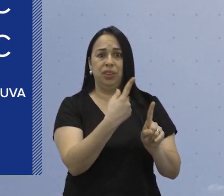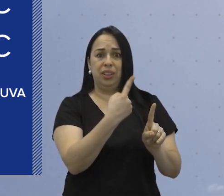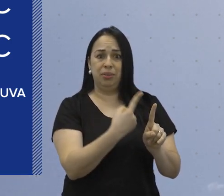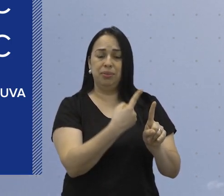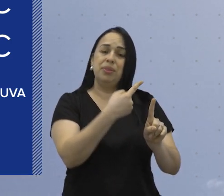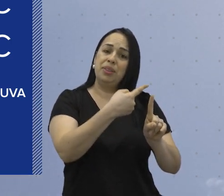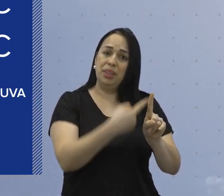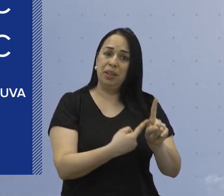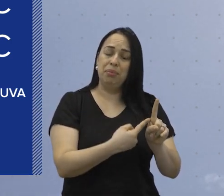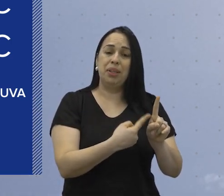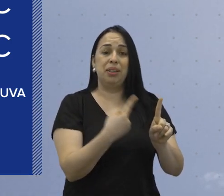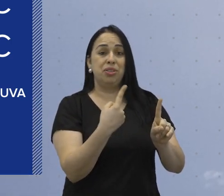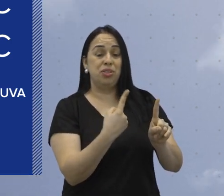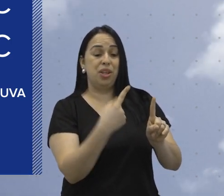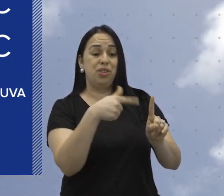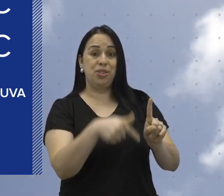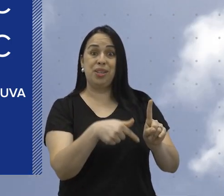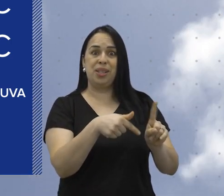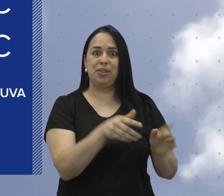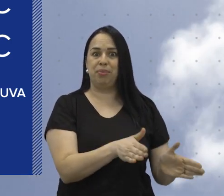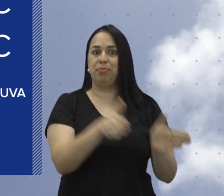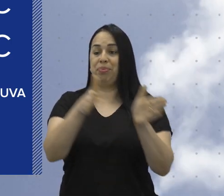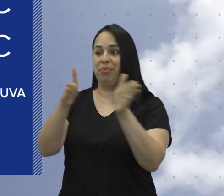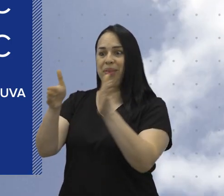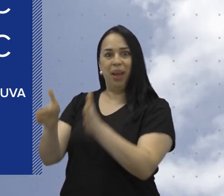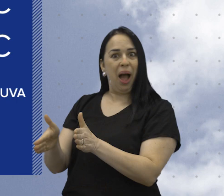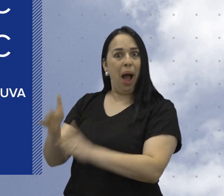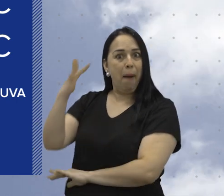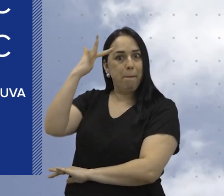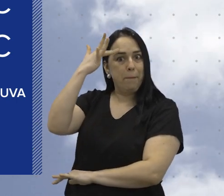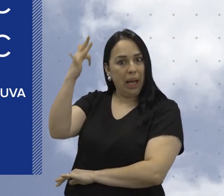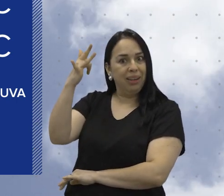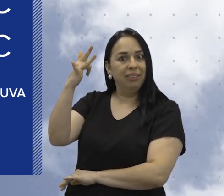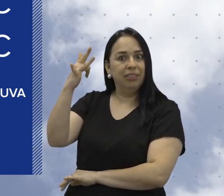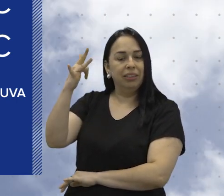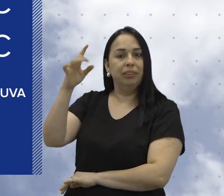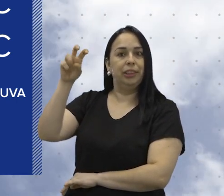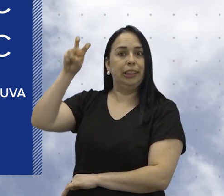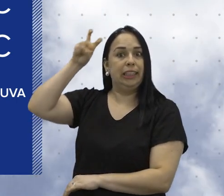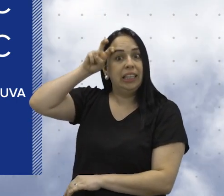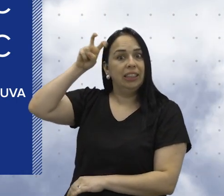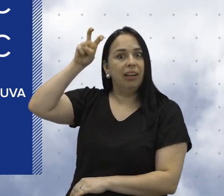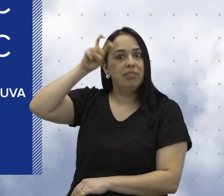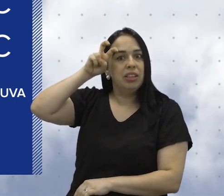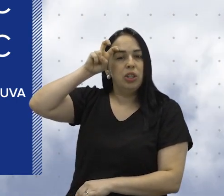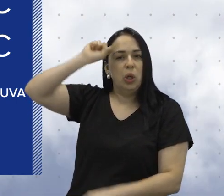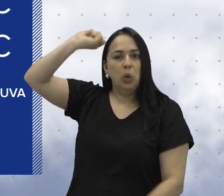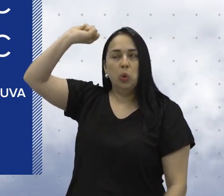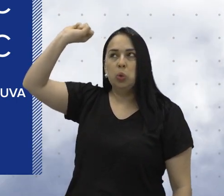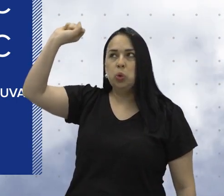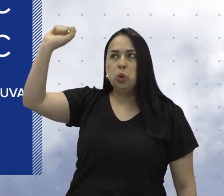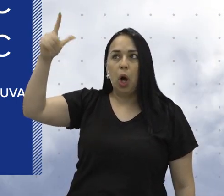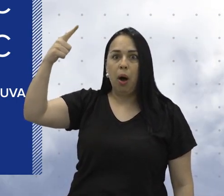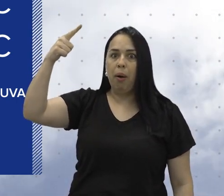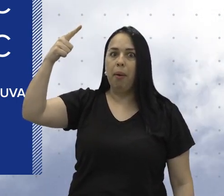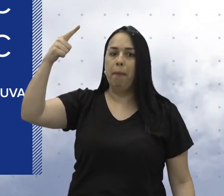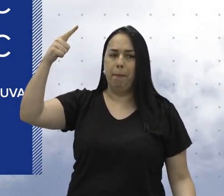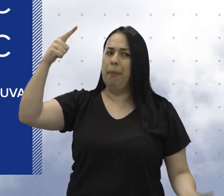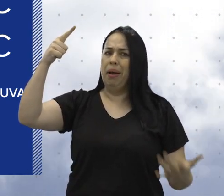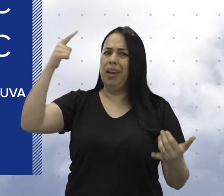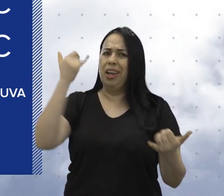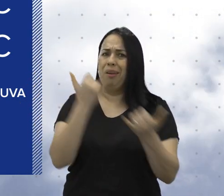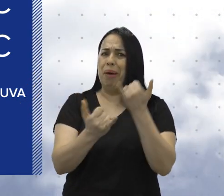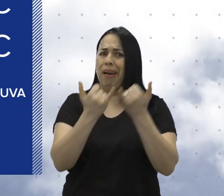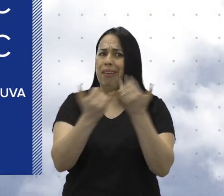prevista é de 31 e a mínima será de 17. Já para amanhã, quinta-feira, o dia será mais parecido como